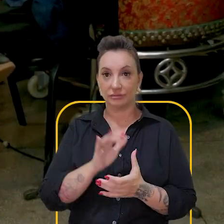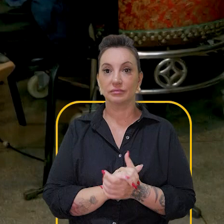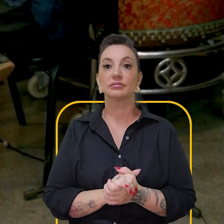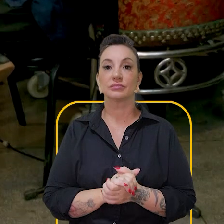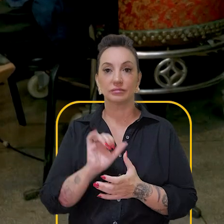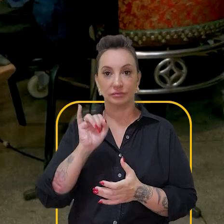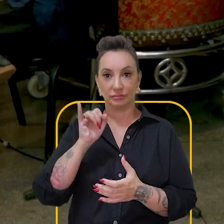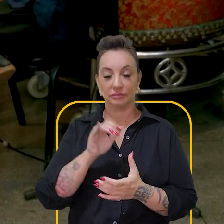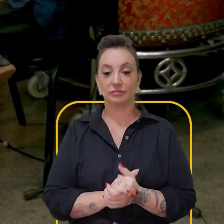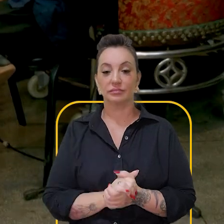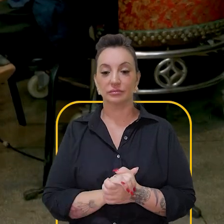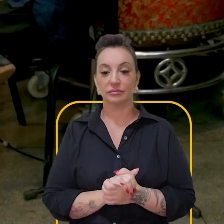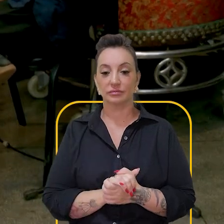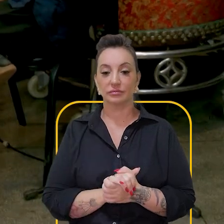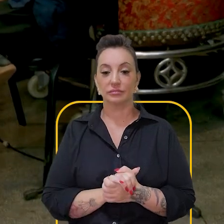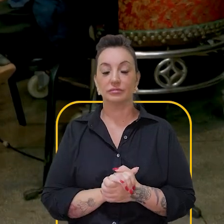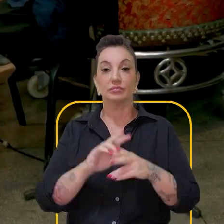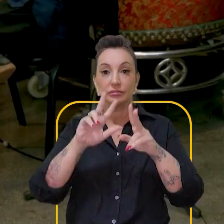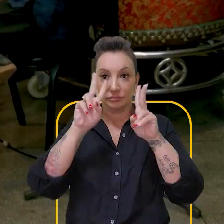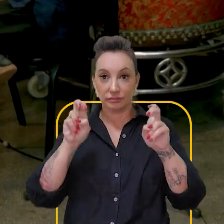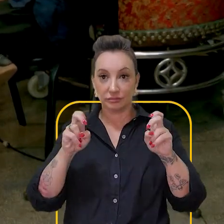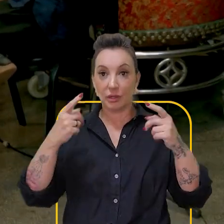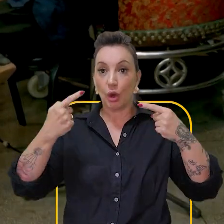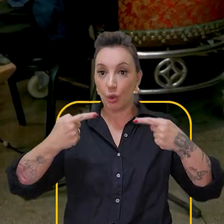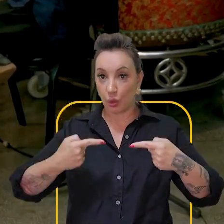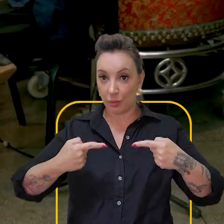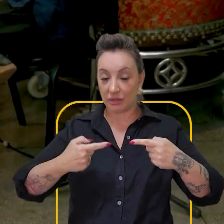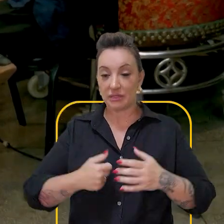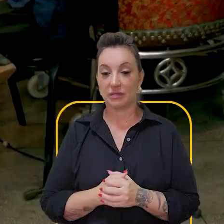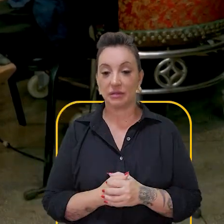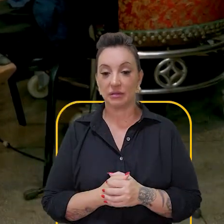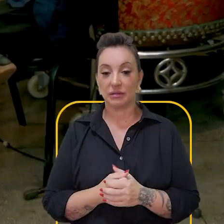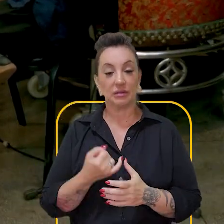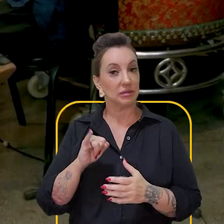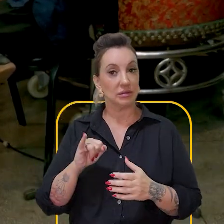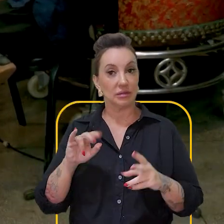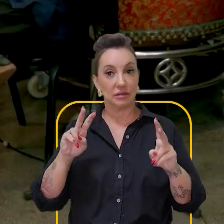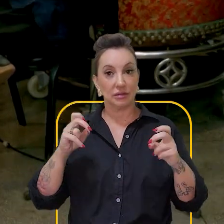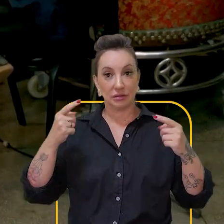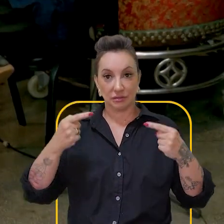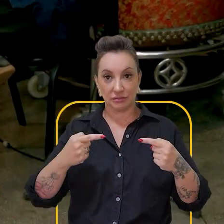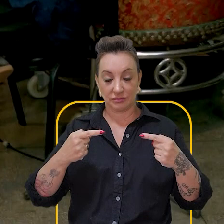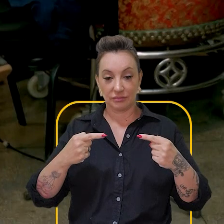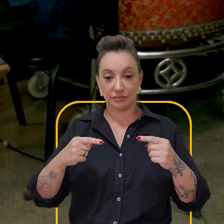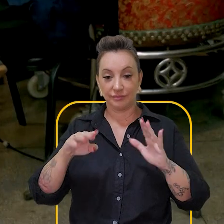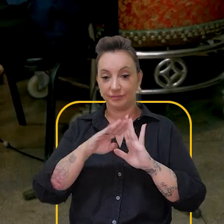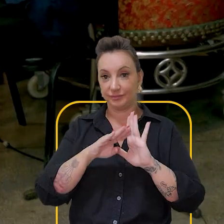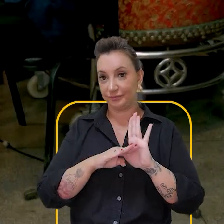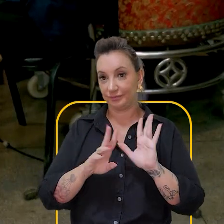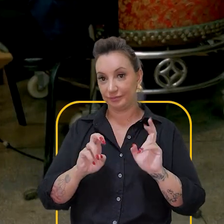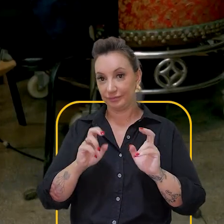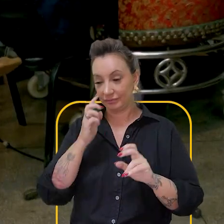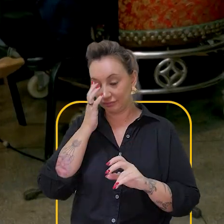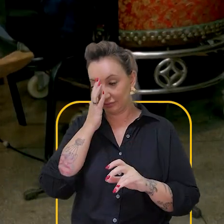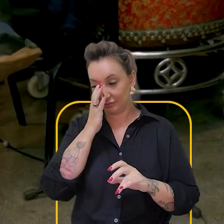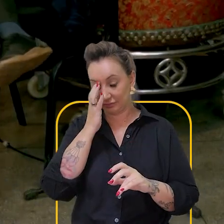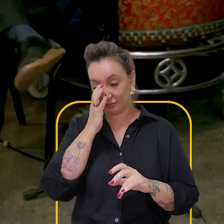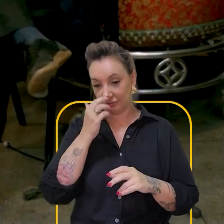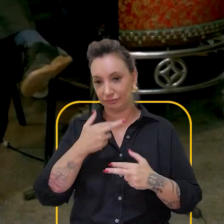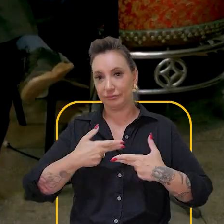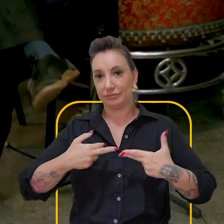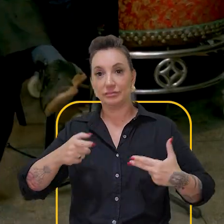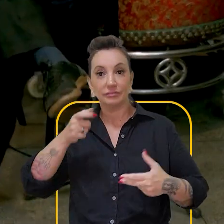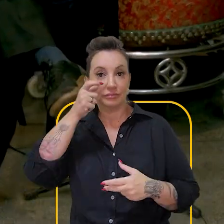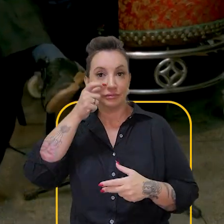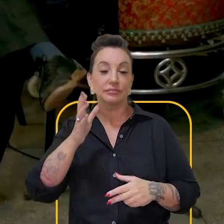fazer um programa só sobre isso porque tem muita coisa interessante mas vamos ver o que que a gente consegue vamos ver o que que a gente vai consegi abarcar aqui